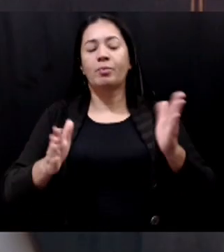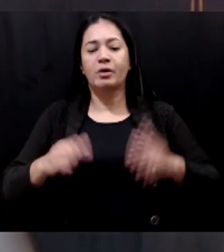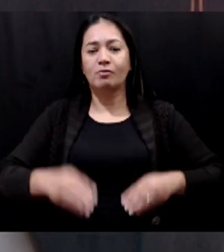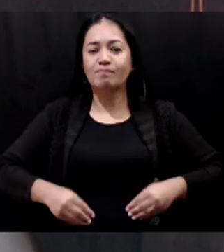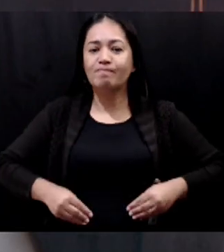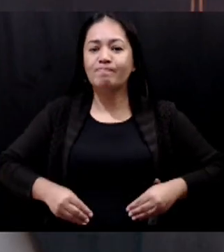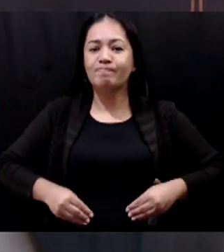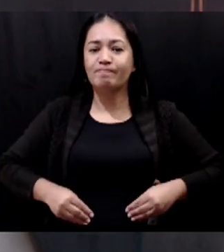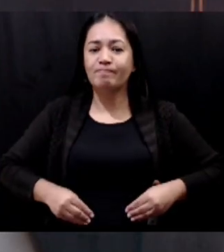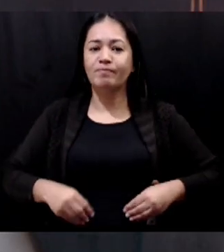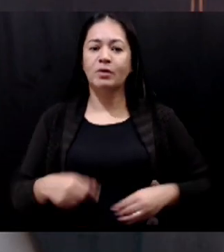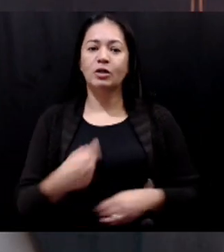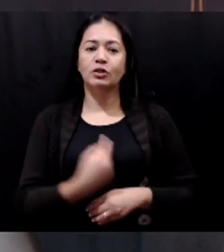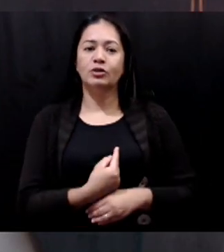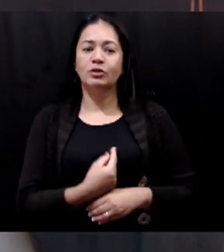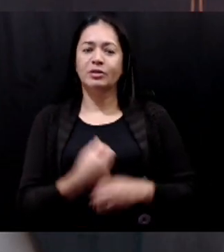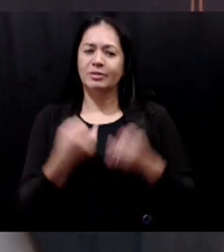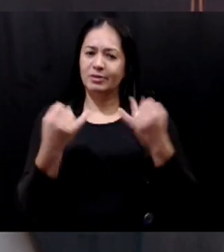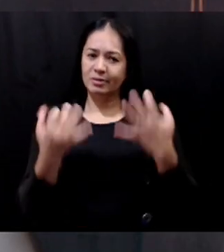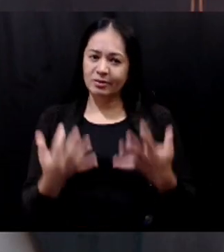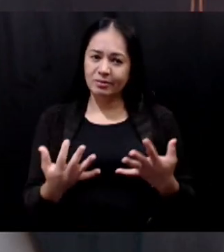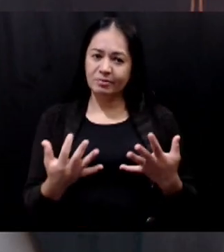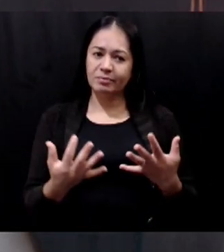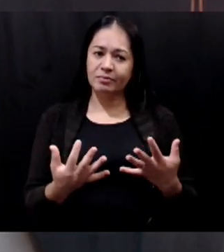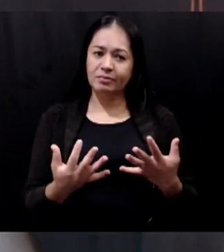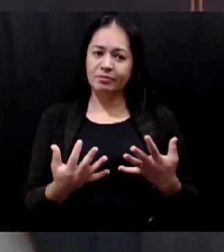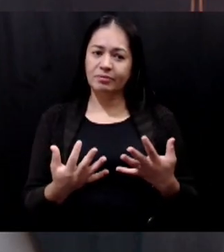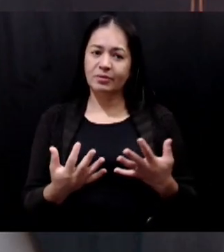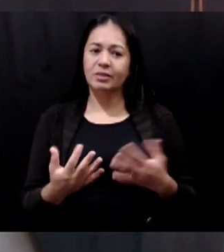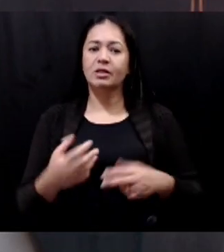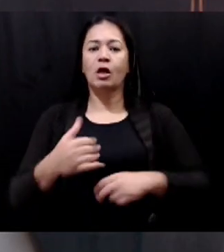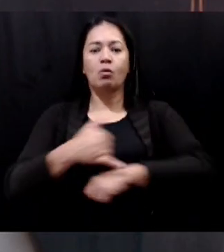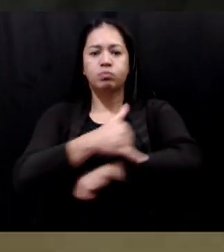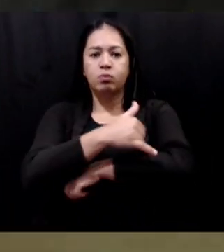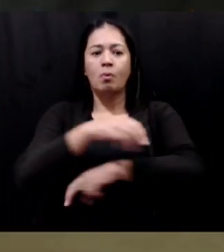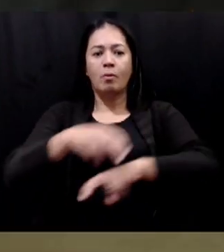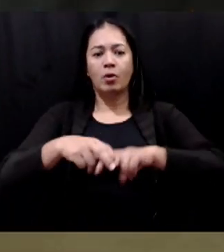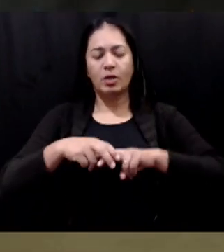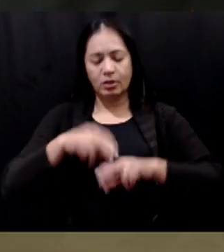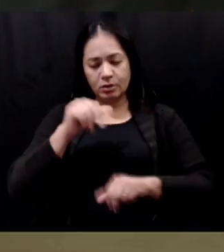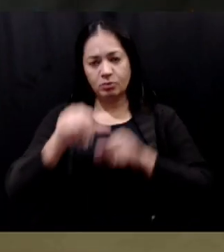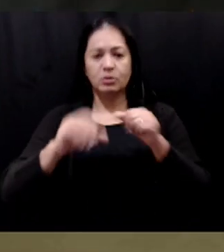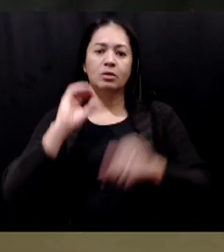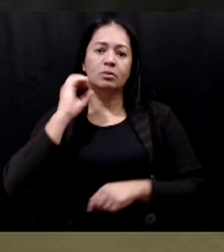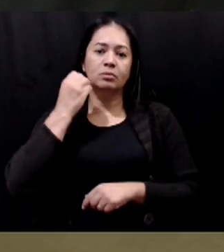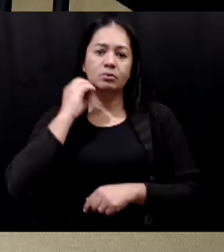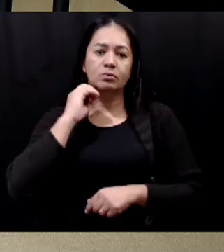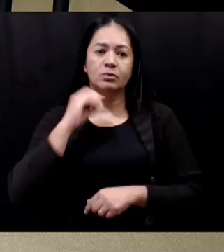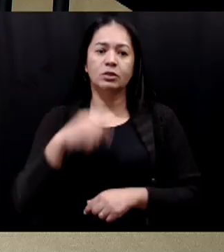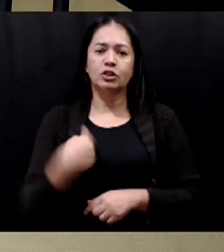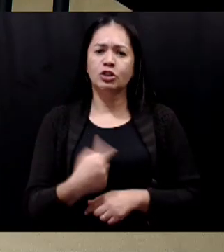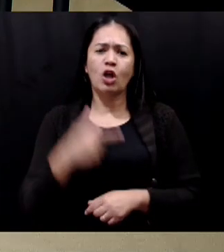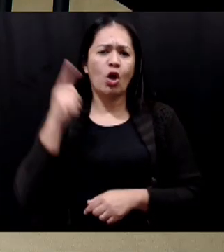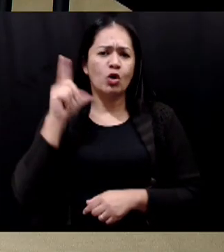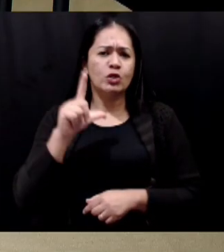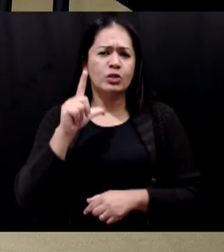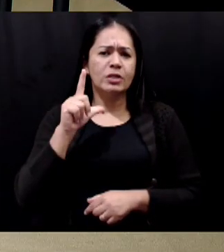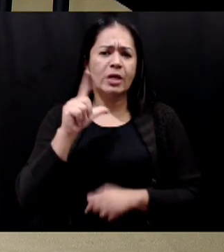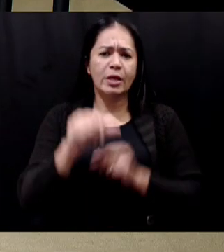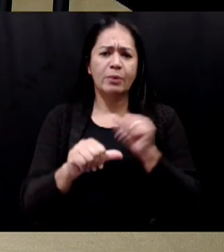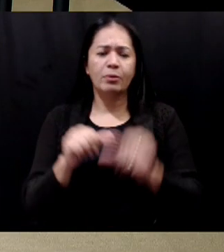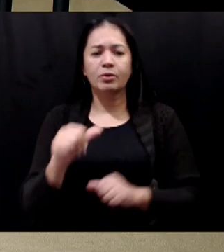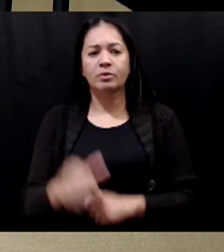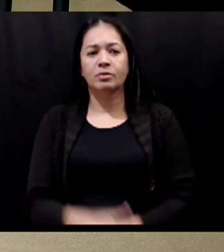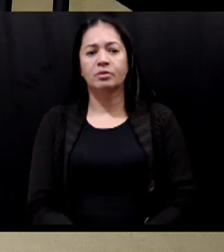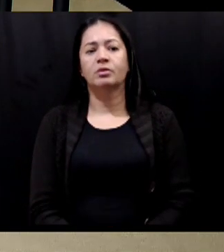é justificado, né, esse ganho de peso por conta dessas alterações. E a gente consegue reverter isso nesse Consegue. momento de